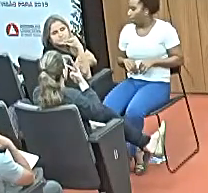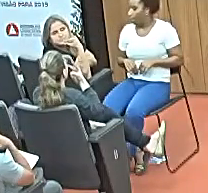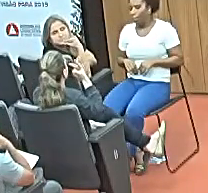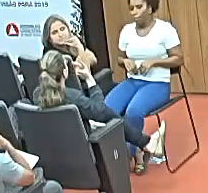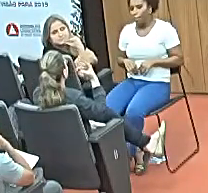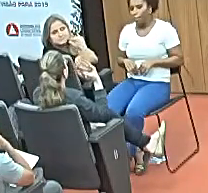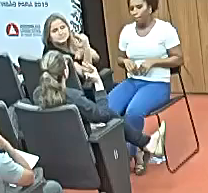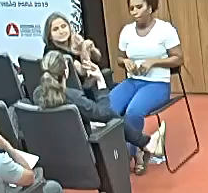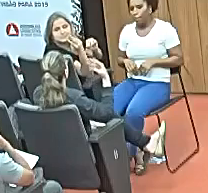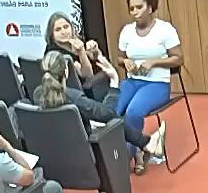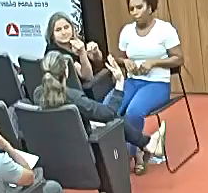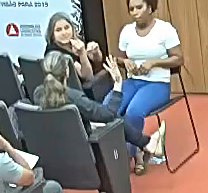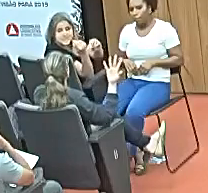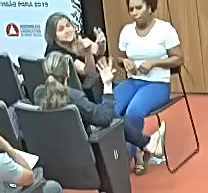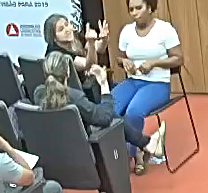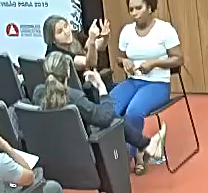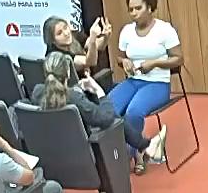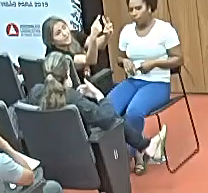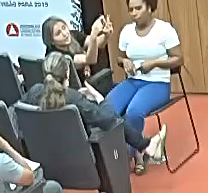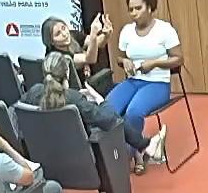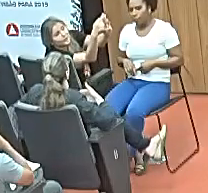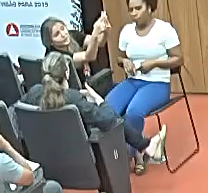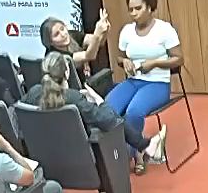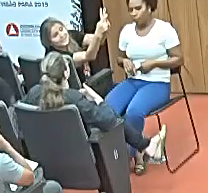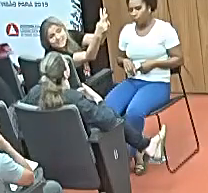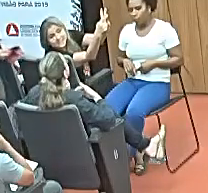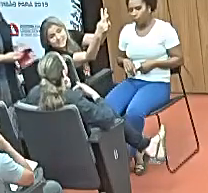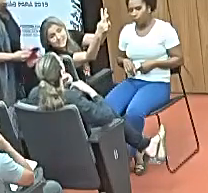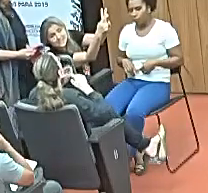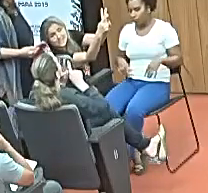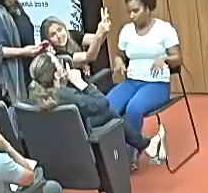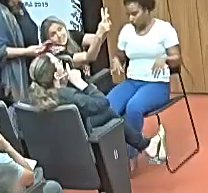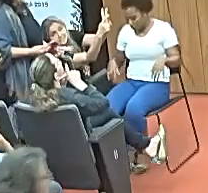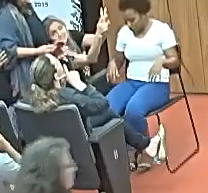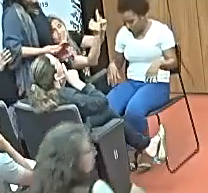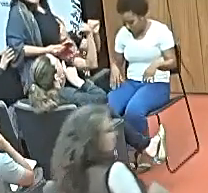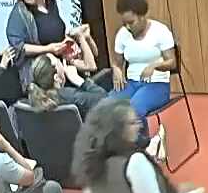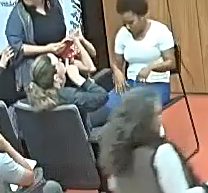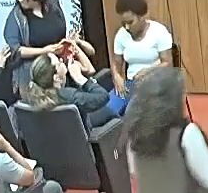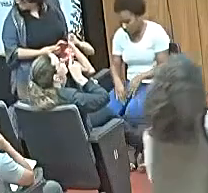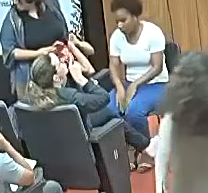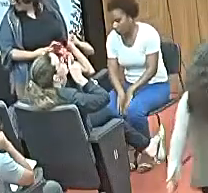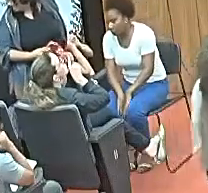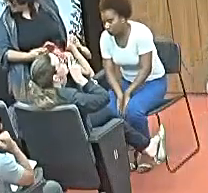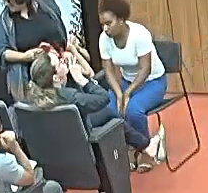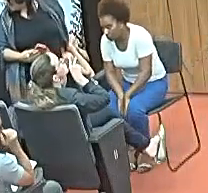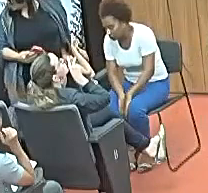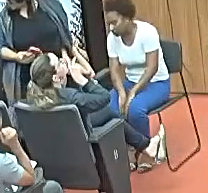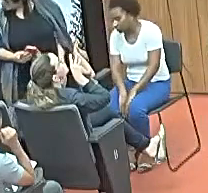no eixo saúde e proteção social com o tema trabalho emprego e renda